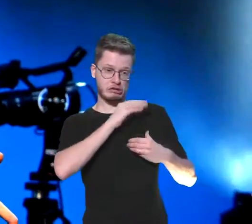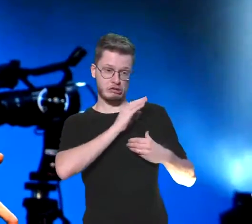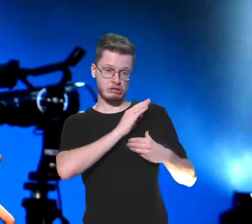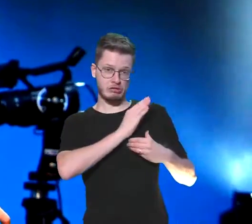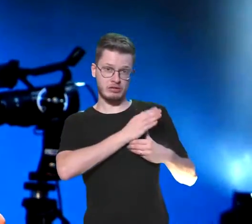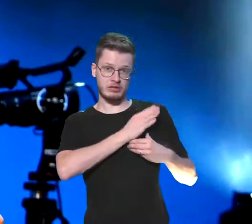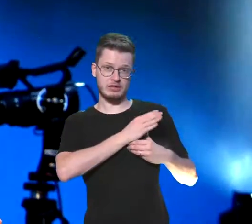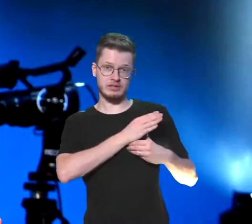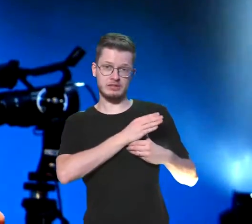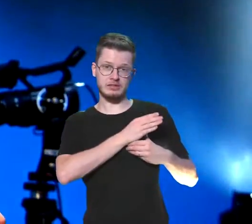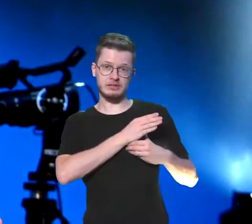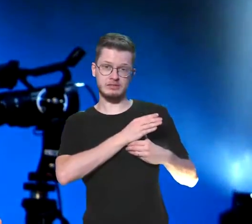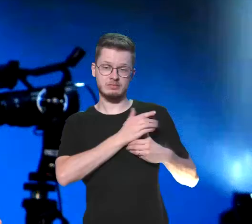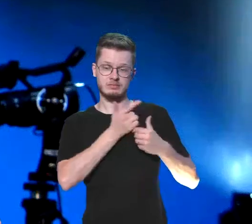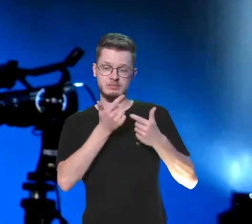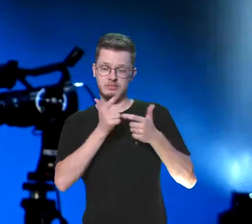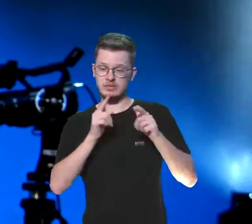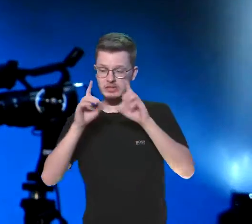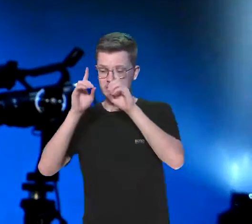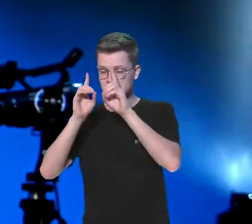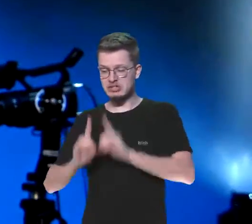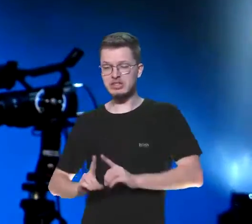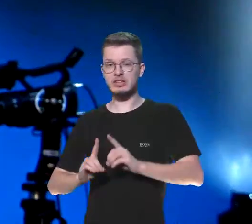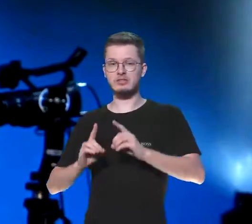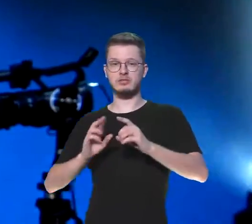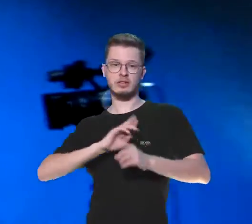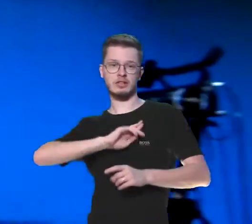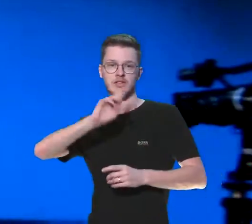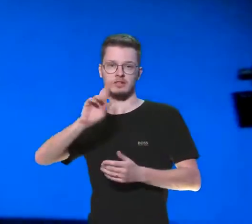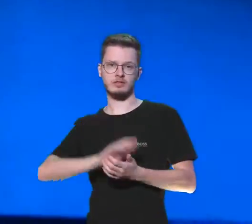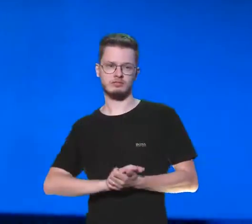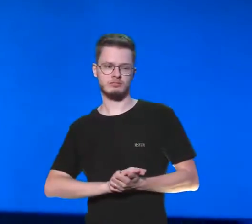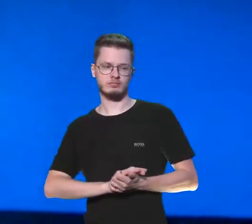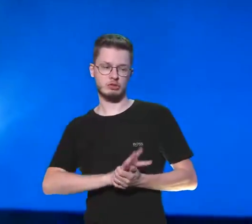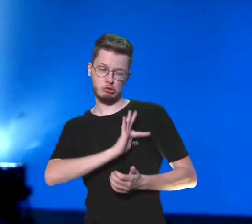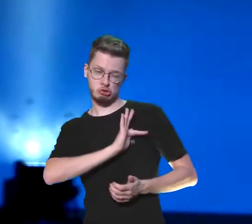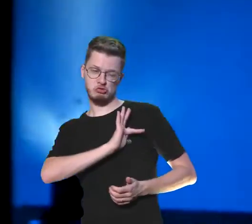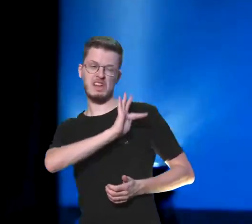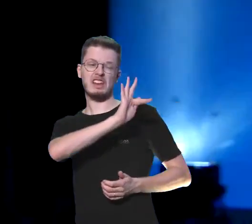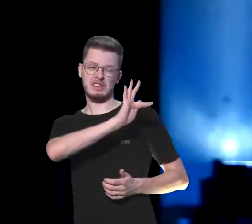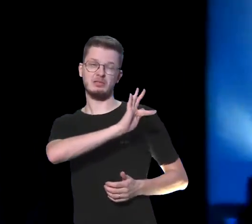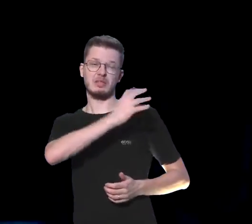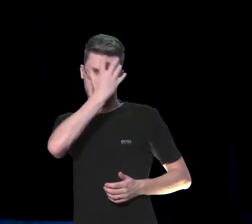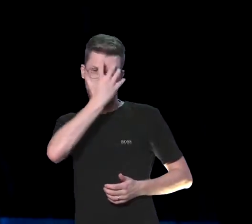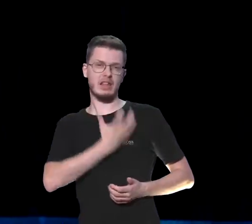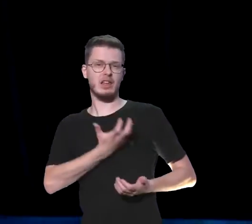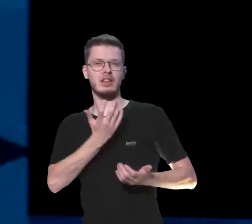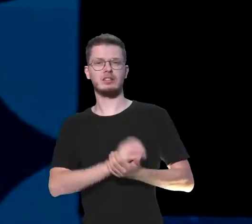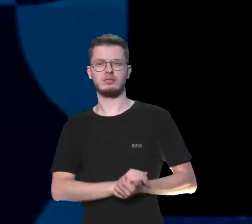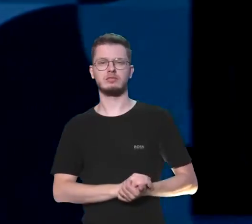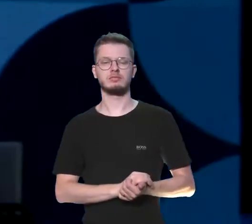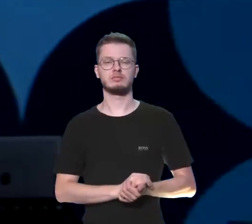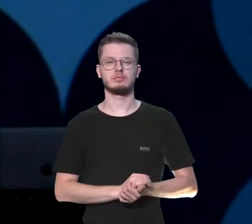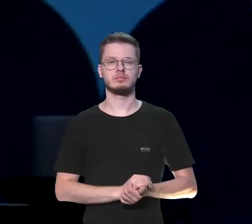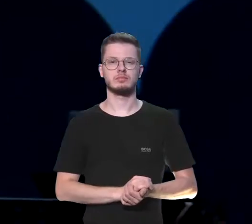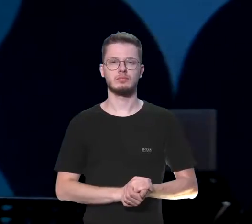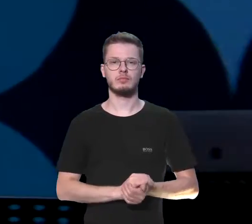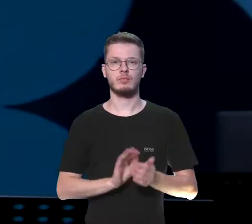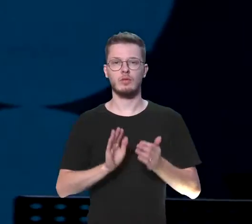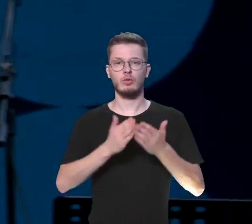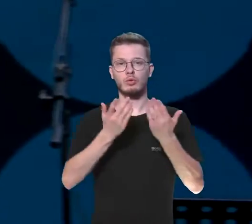fariseu era uma das coisas mais sérias que podiam acontecer. Quando a gente guarda e alimenta esse tipo de sentimento contra os